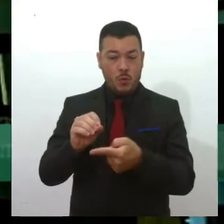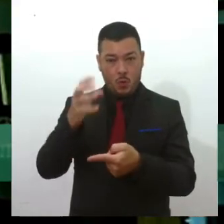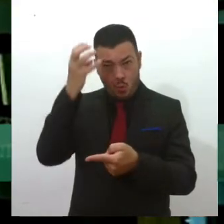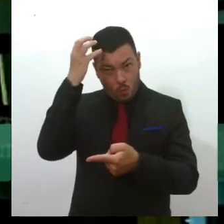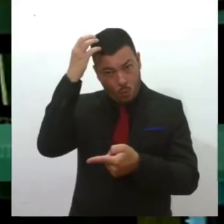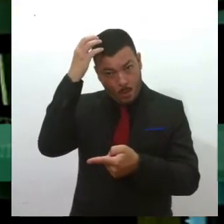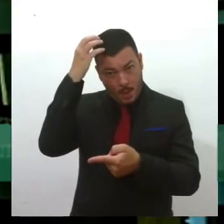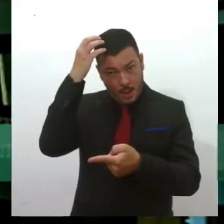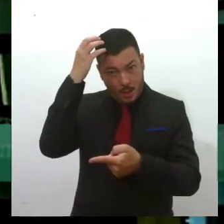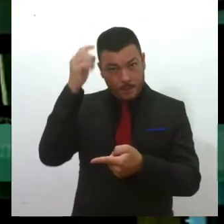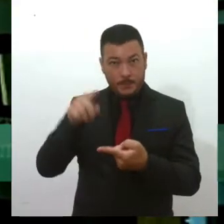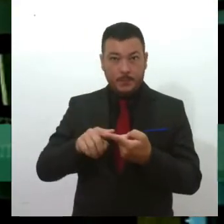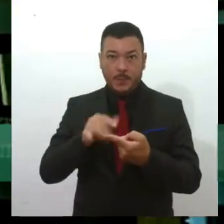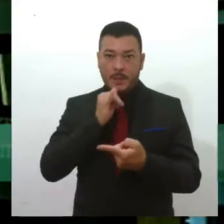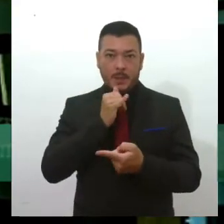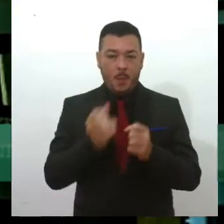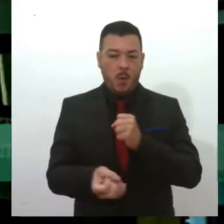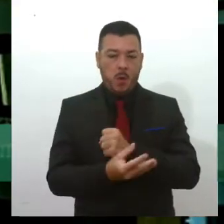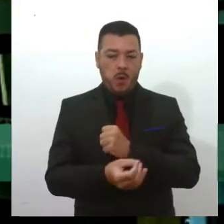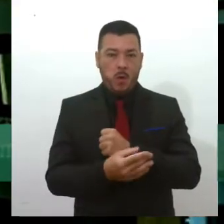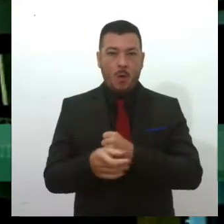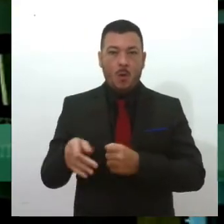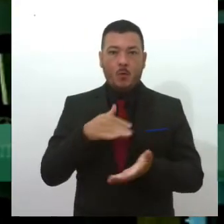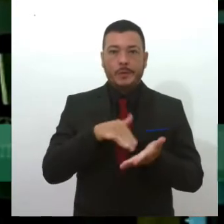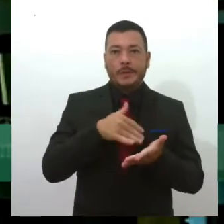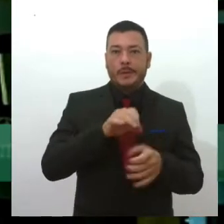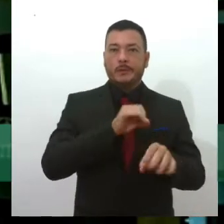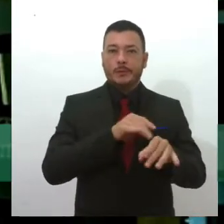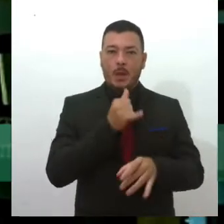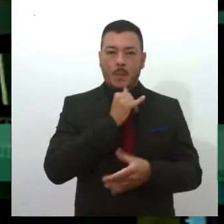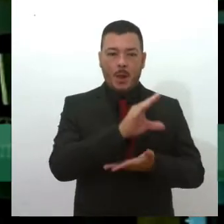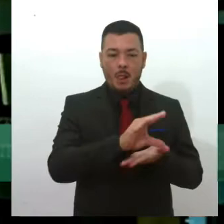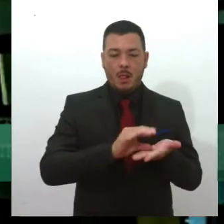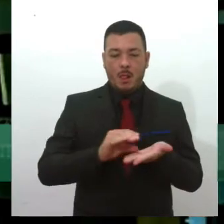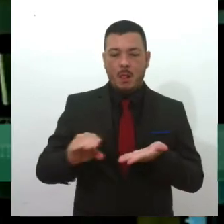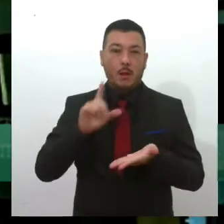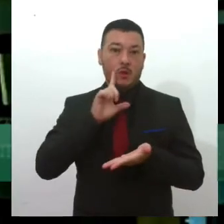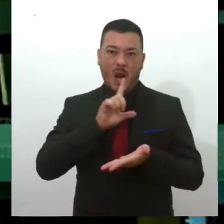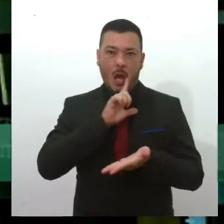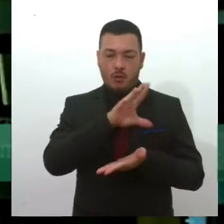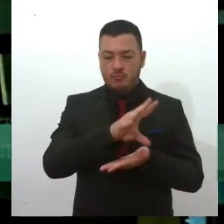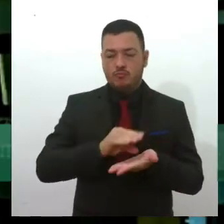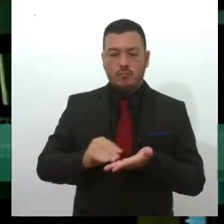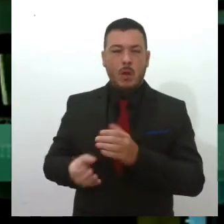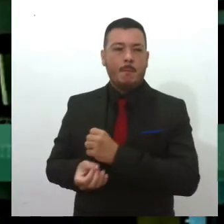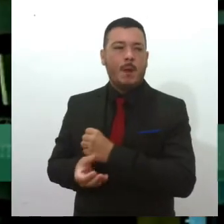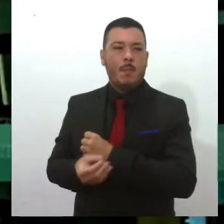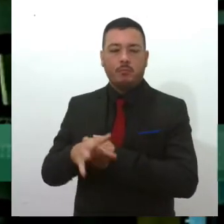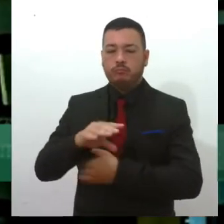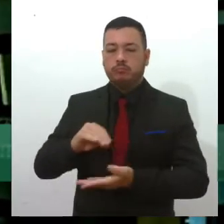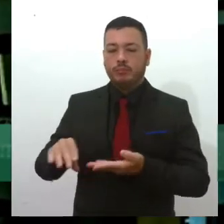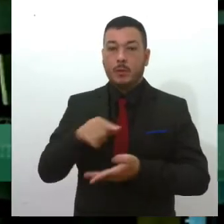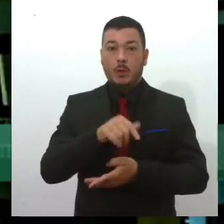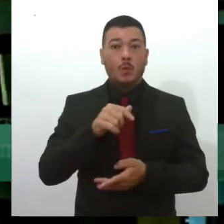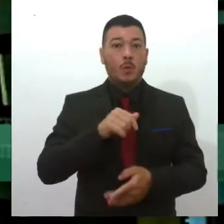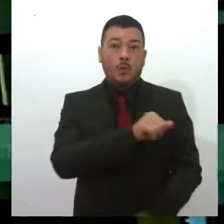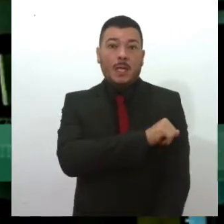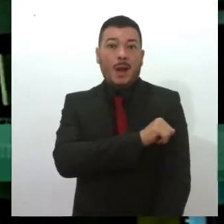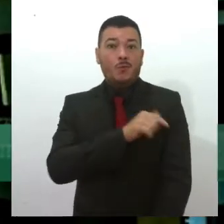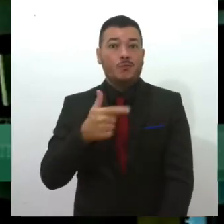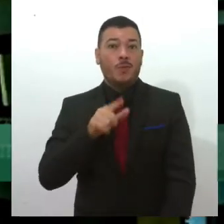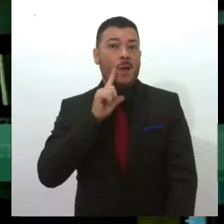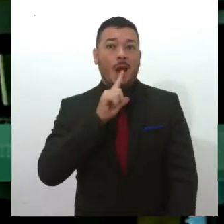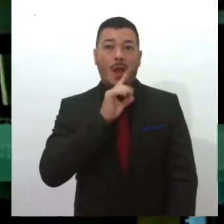exemplo, desviou o secretário de educação, desviou o recurso da merenda dos alunos. Os alunos ficaram sem merenda,